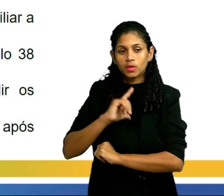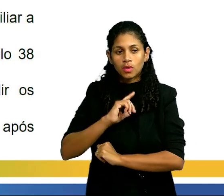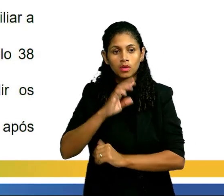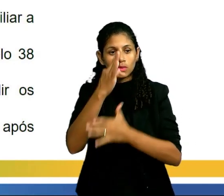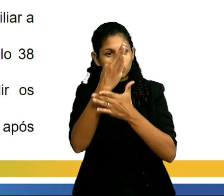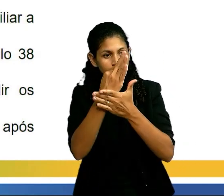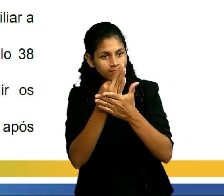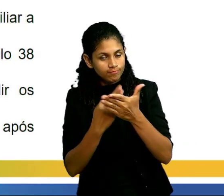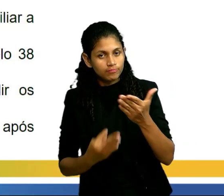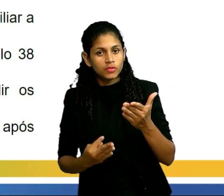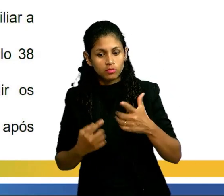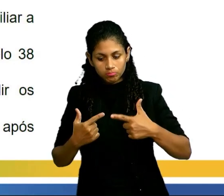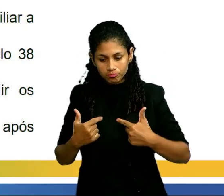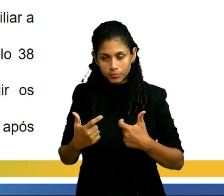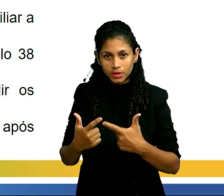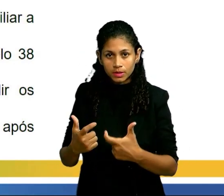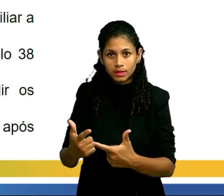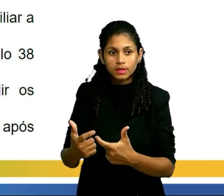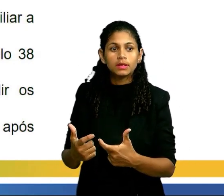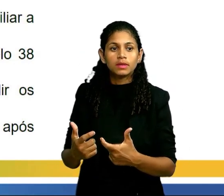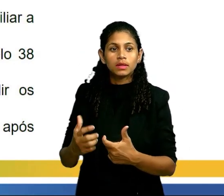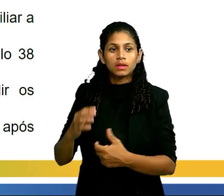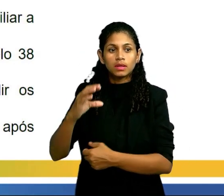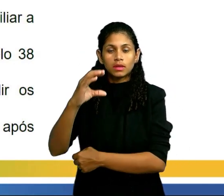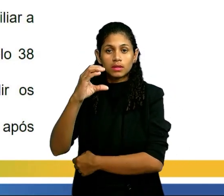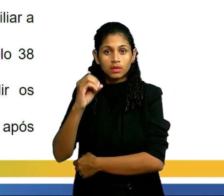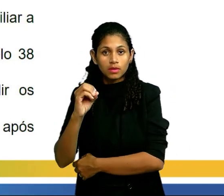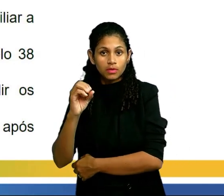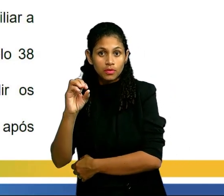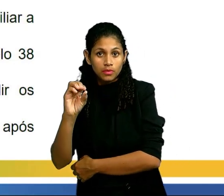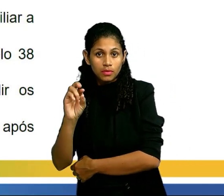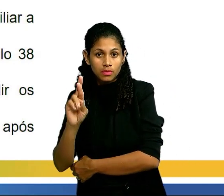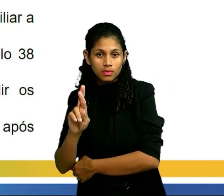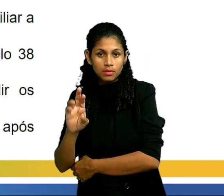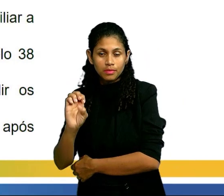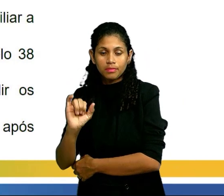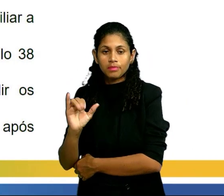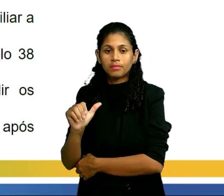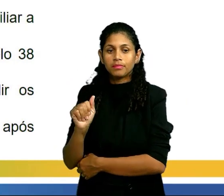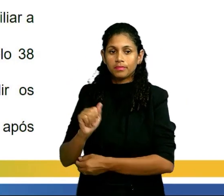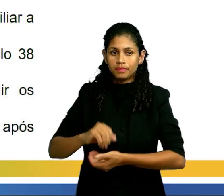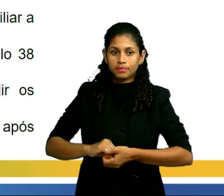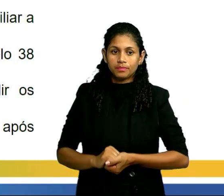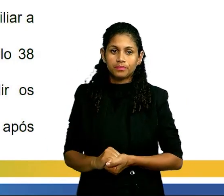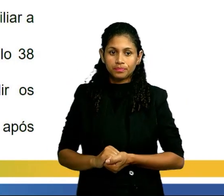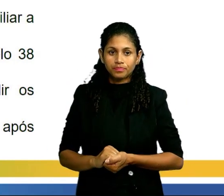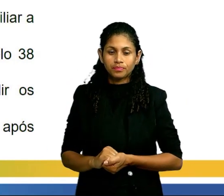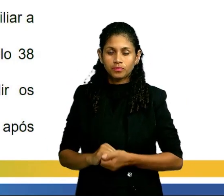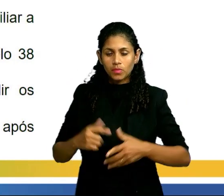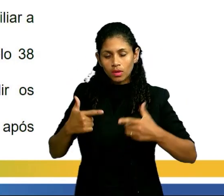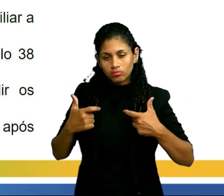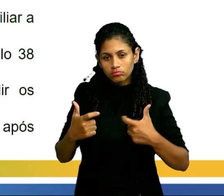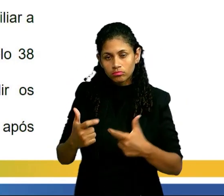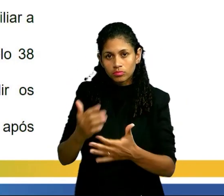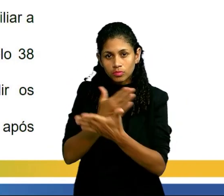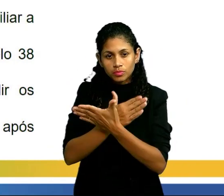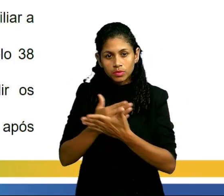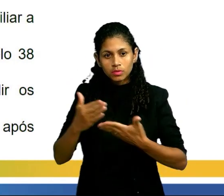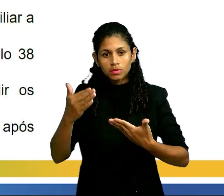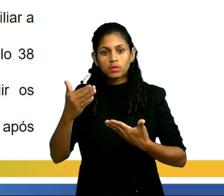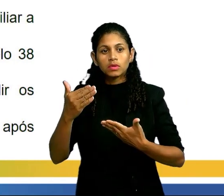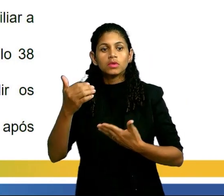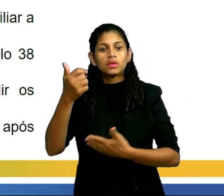Guerra da Coreia, uma das últimas que a gente viu hoje, né? A Guerra da Coreia começou em 25 de